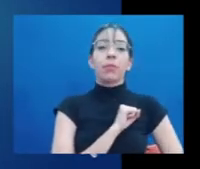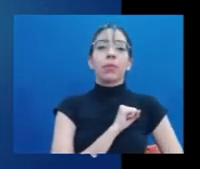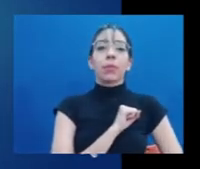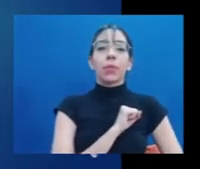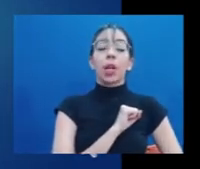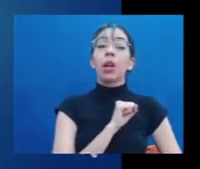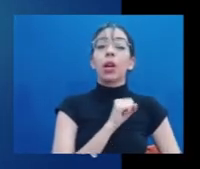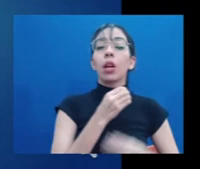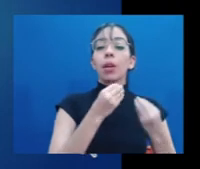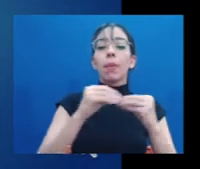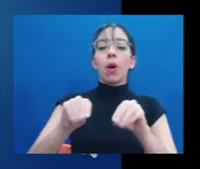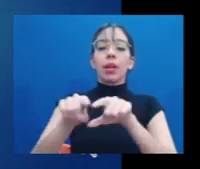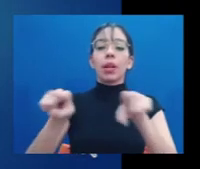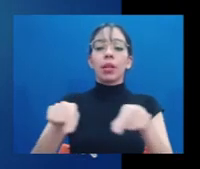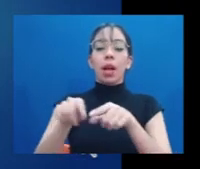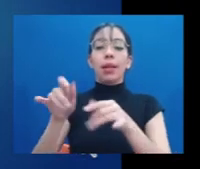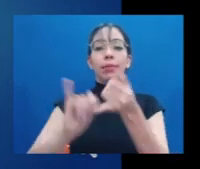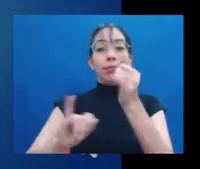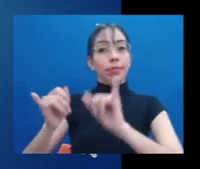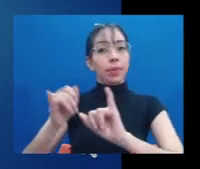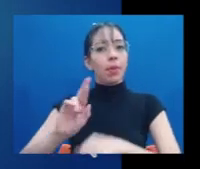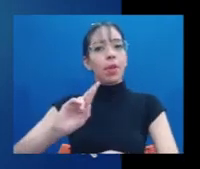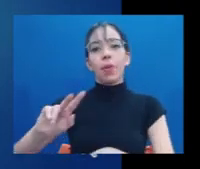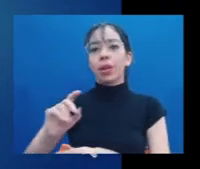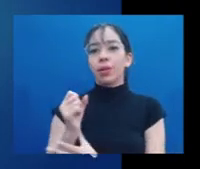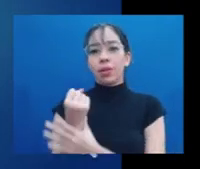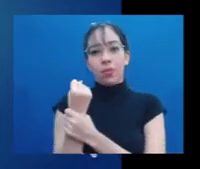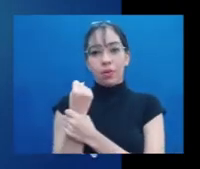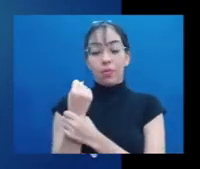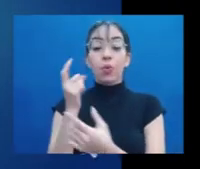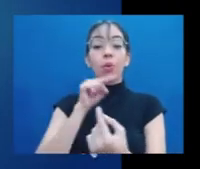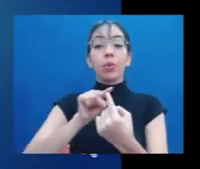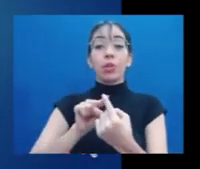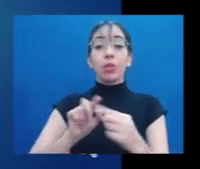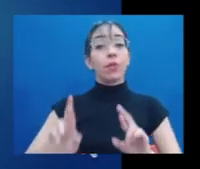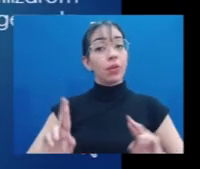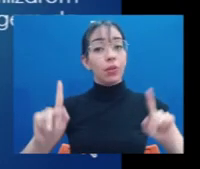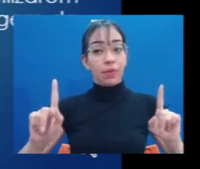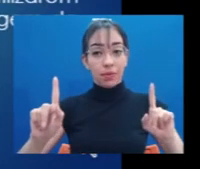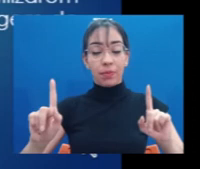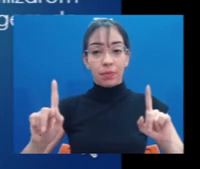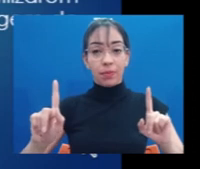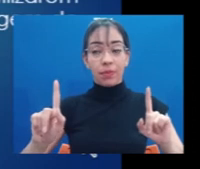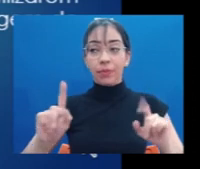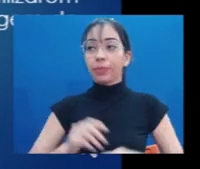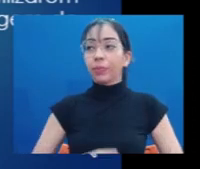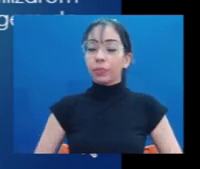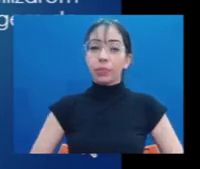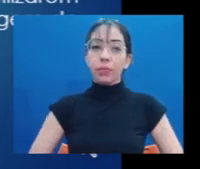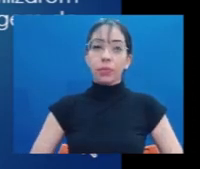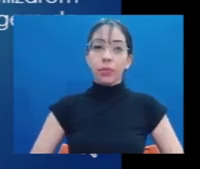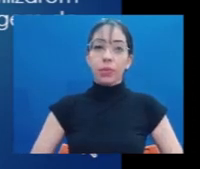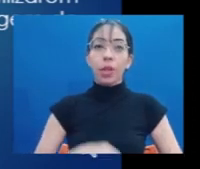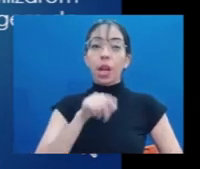são geladeiras de uso doméstico. Então, são geladeiras que nós vamos nessas grandes lojas aí que vendem, né, fogão, micro-ondas, etc. E